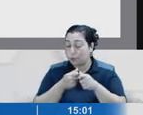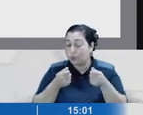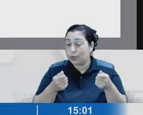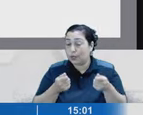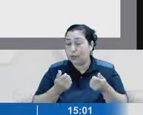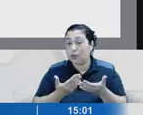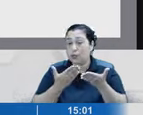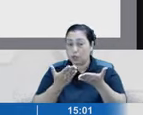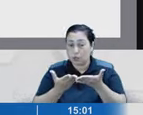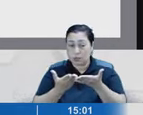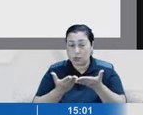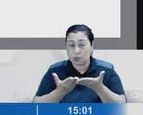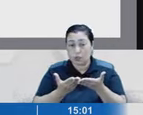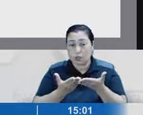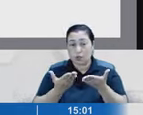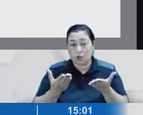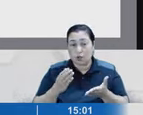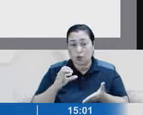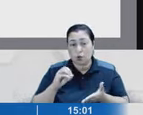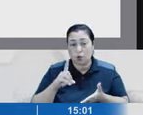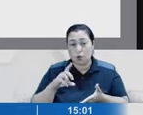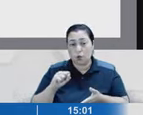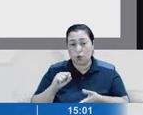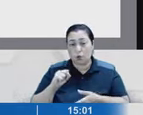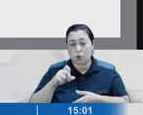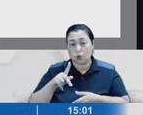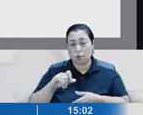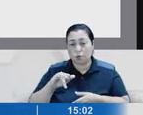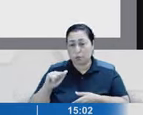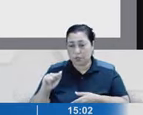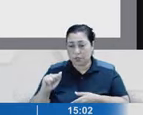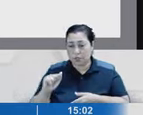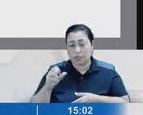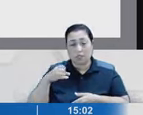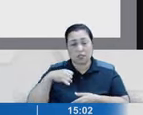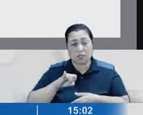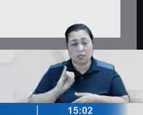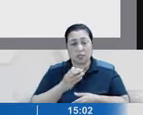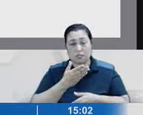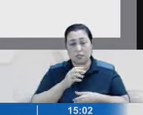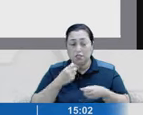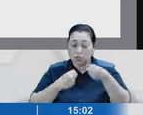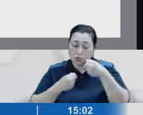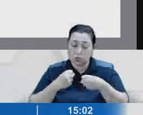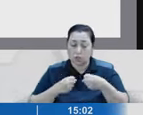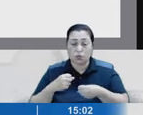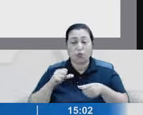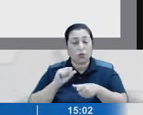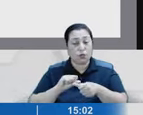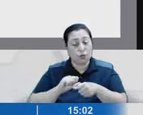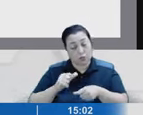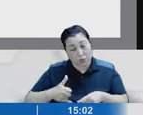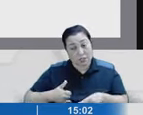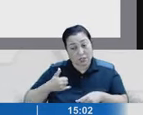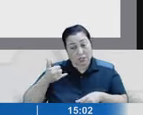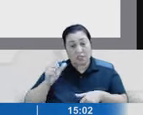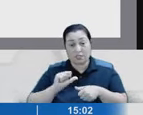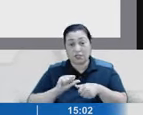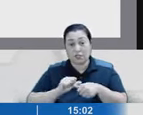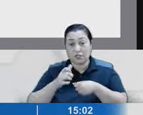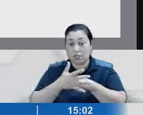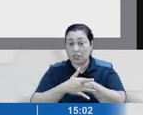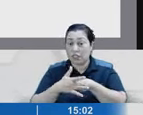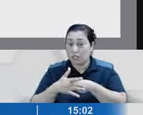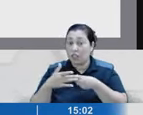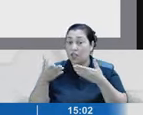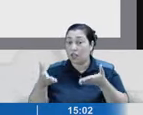ganhar uma colonoscopia, né? Se você dirigiu esse carro, né? Você está na idade de fazer uma colonoscopia. Só que